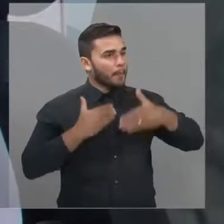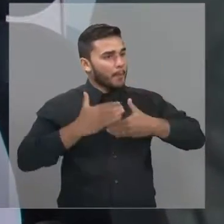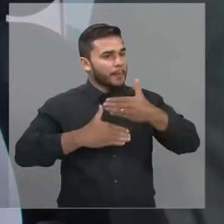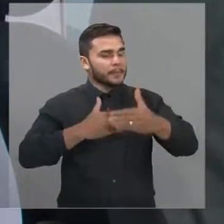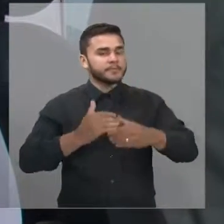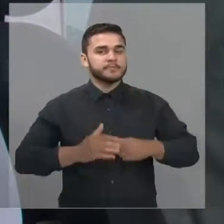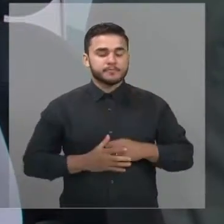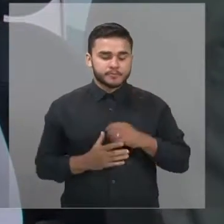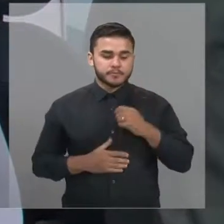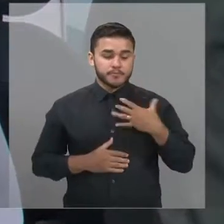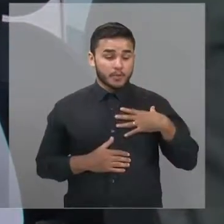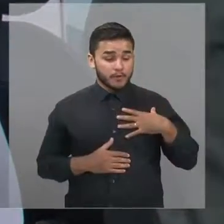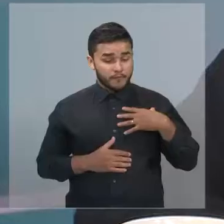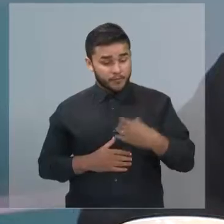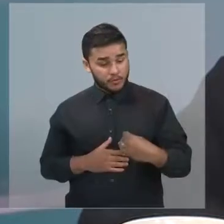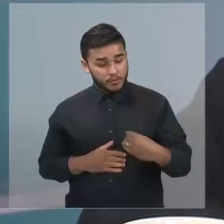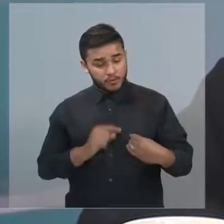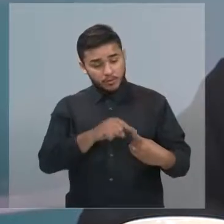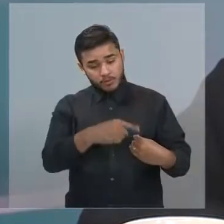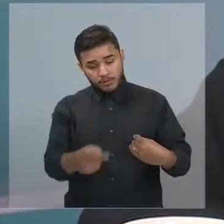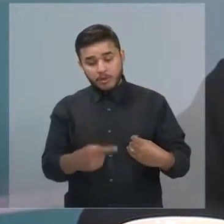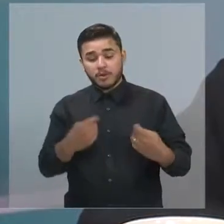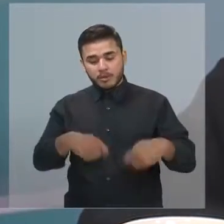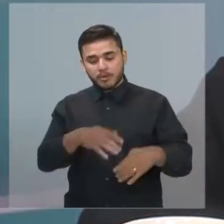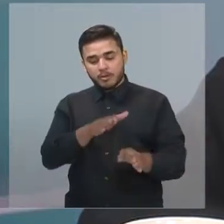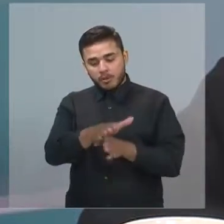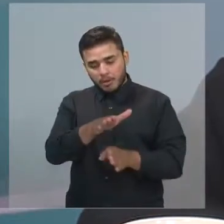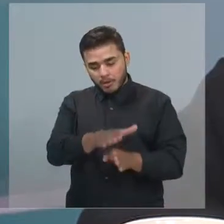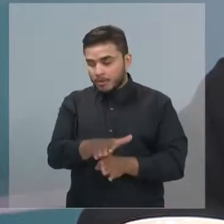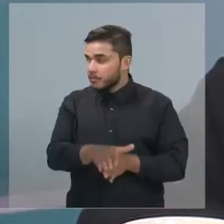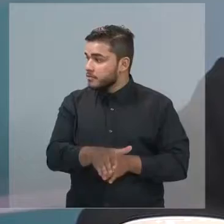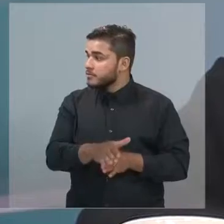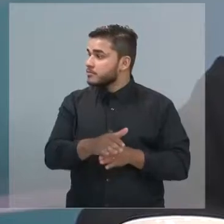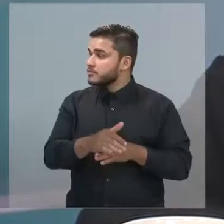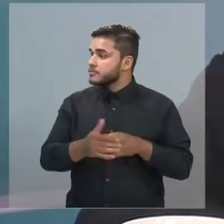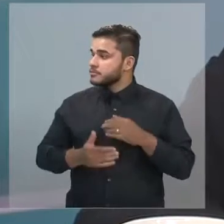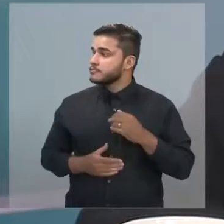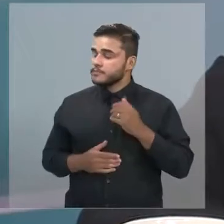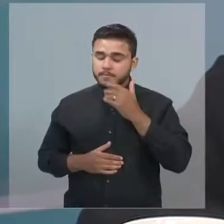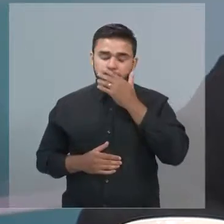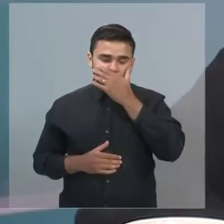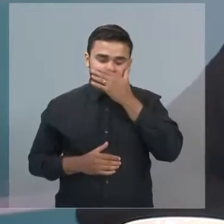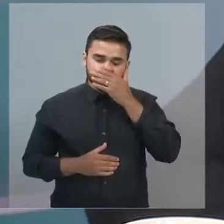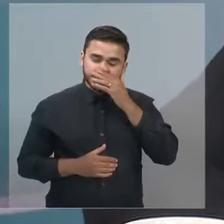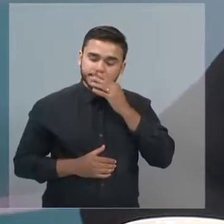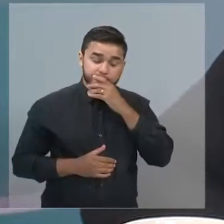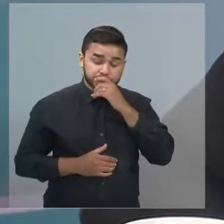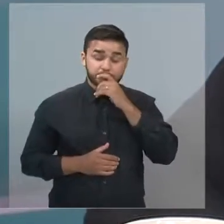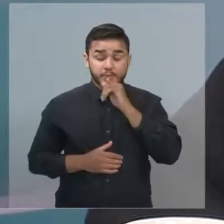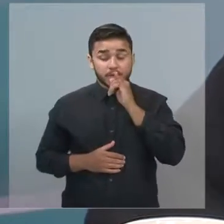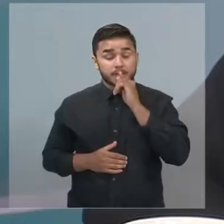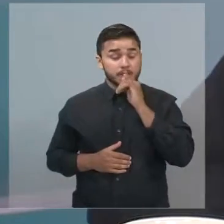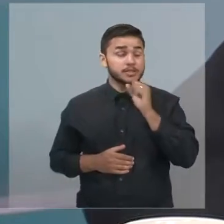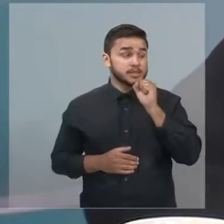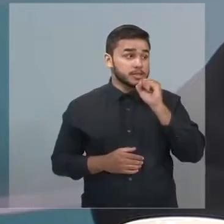dali. Correto, mas se for propagado... Já o filho daquele já vai precisar novamente do mesmo processo. Correto, se for